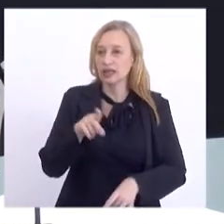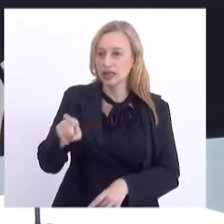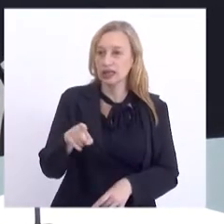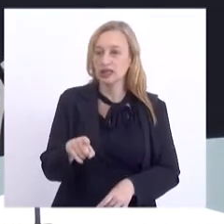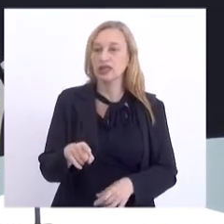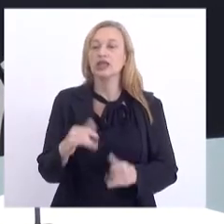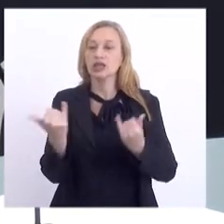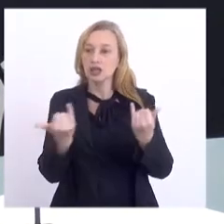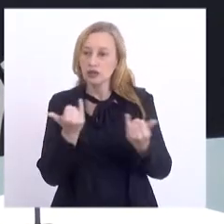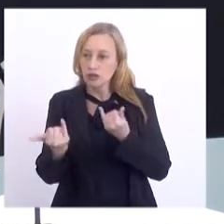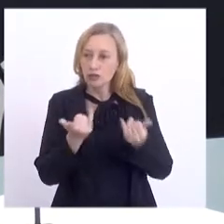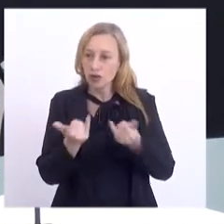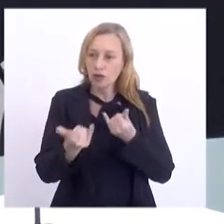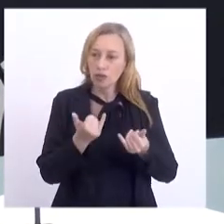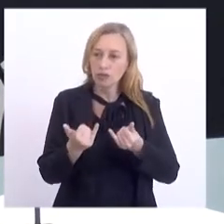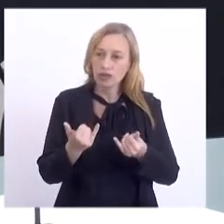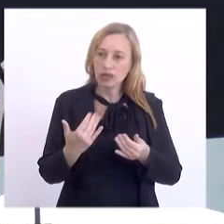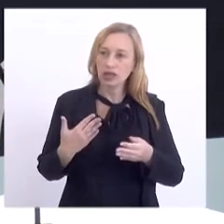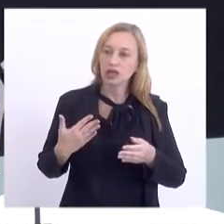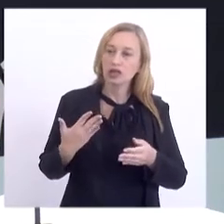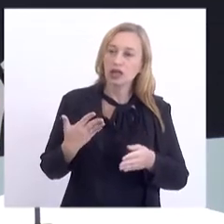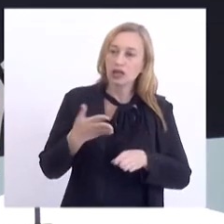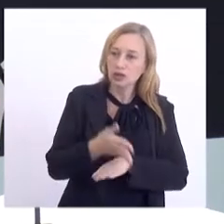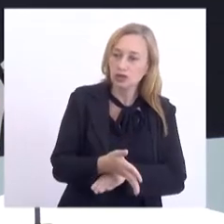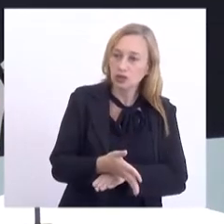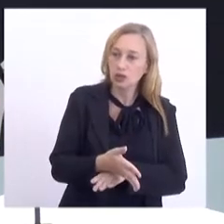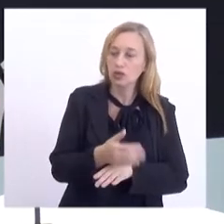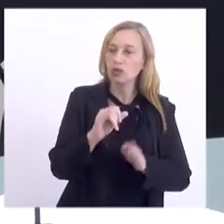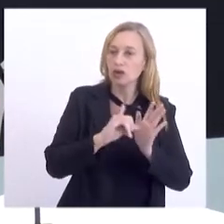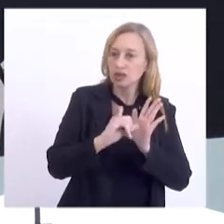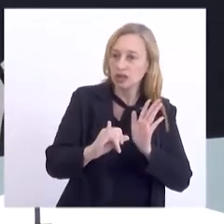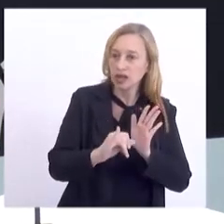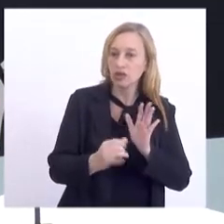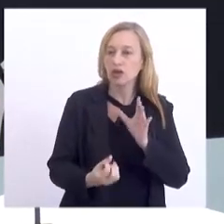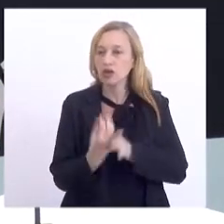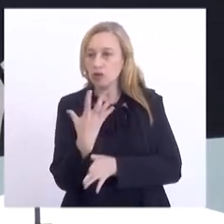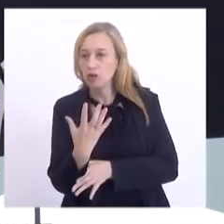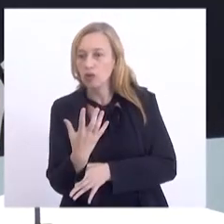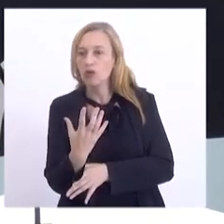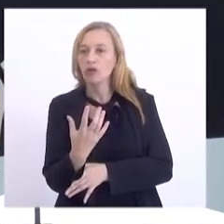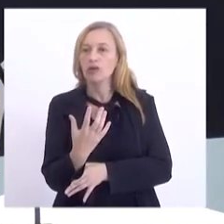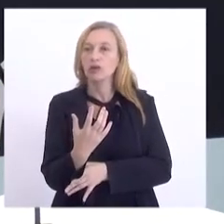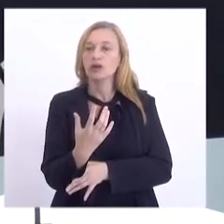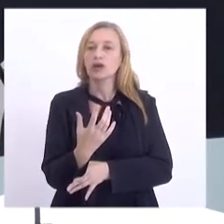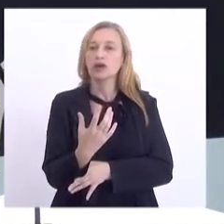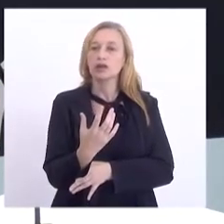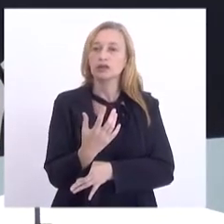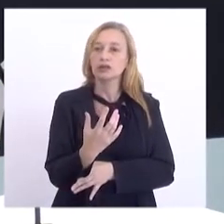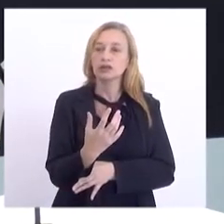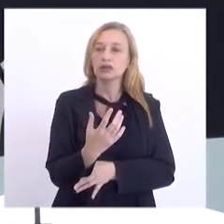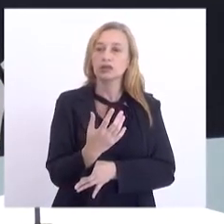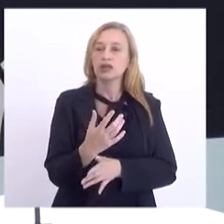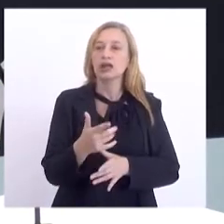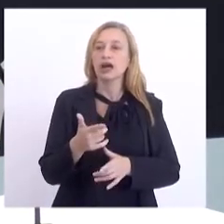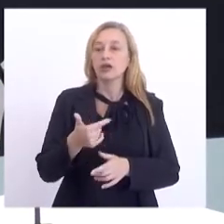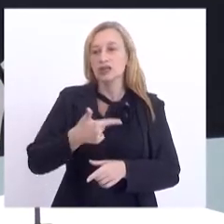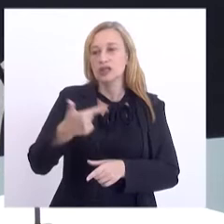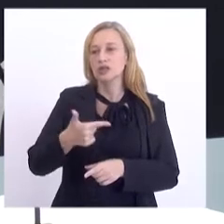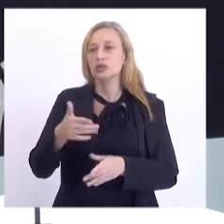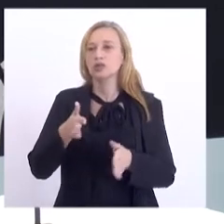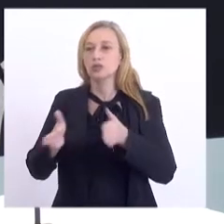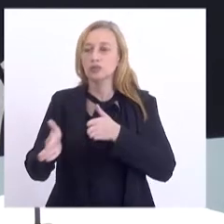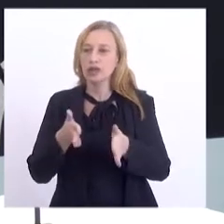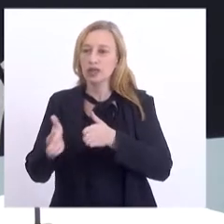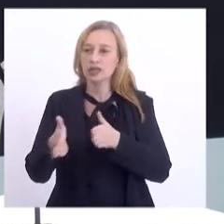ali ele informa que Ele atravessou e ele não sou o edital quando lançou o edital ele passa para o passa por uma segunda fase